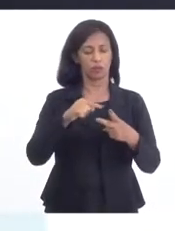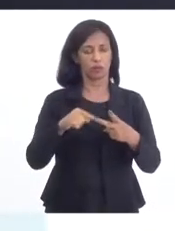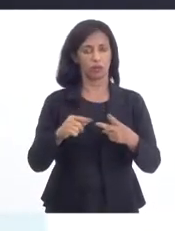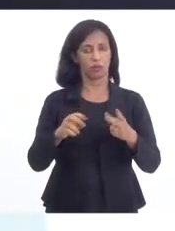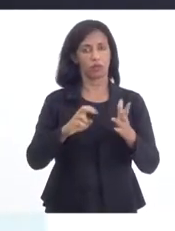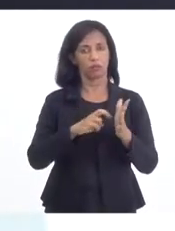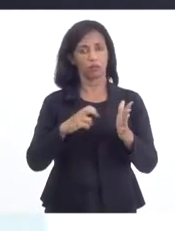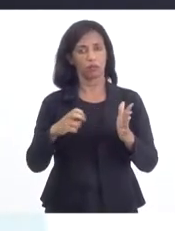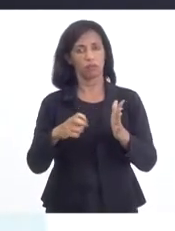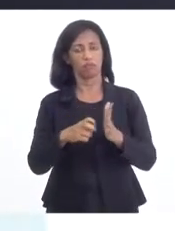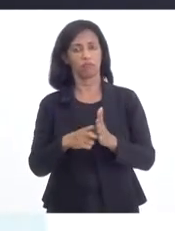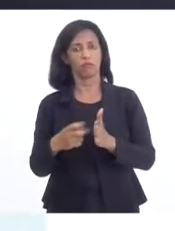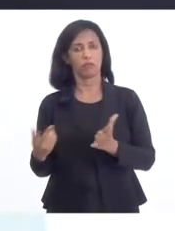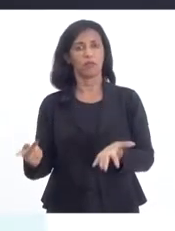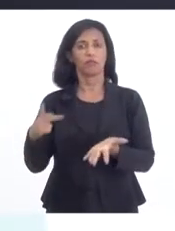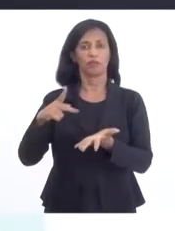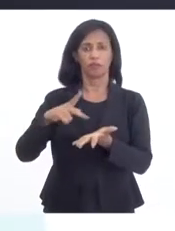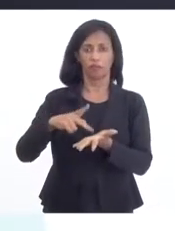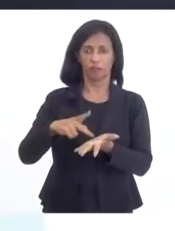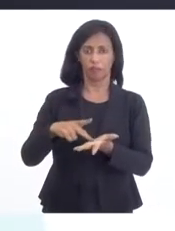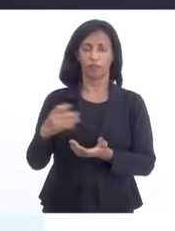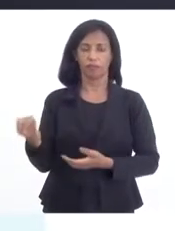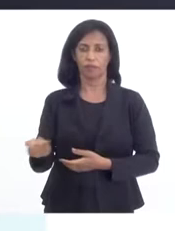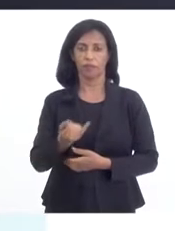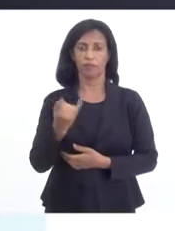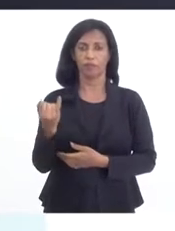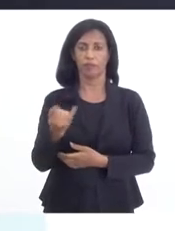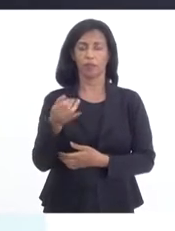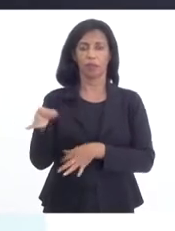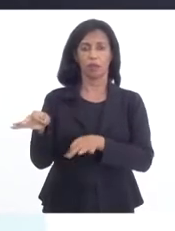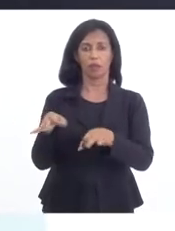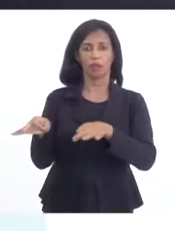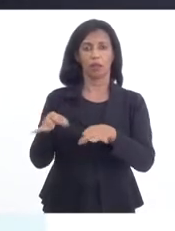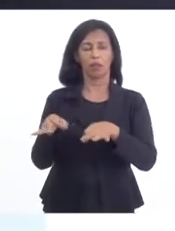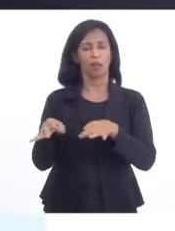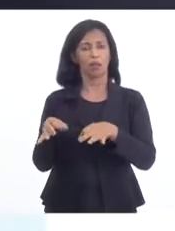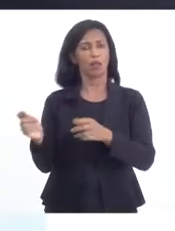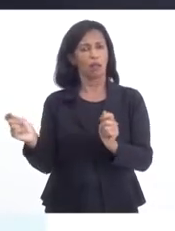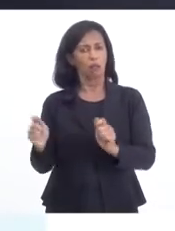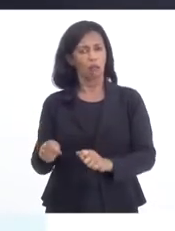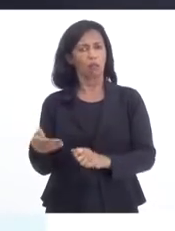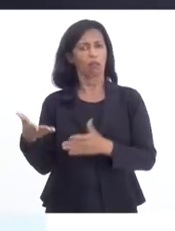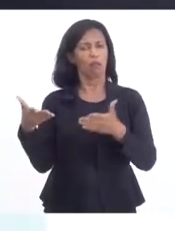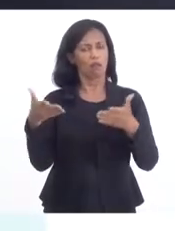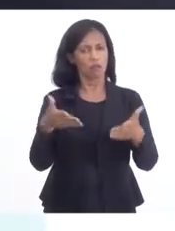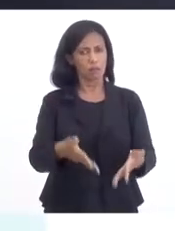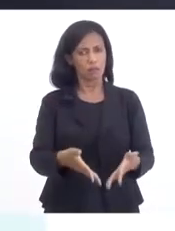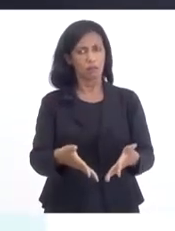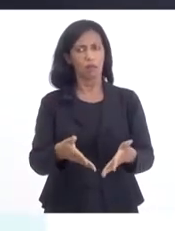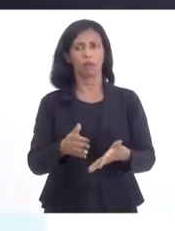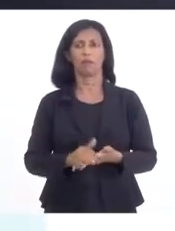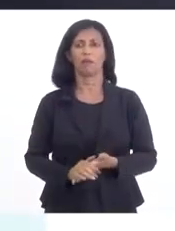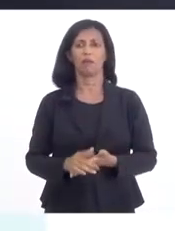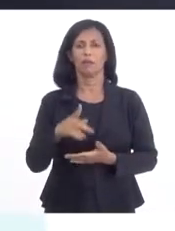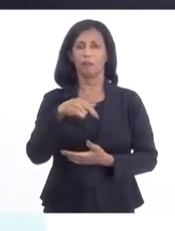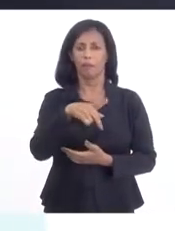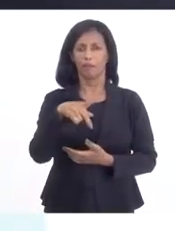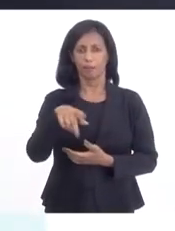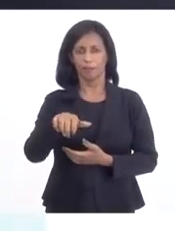emendas são realmente instrumentos importantíssimos de planejamento e cabem exatamente no